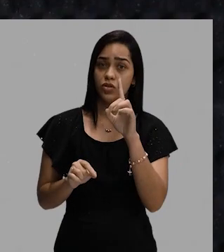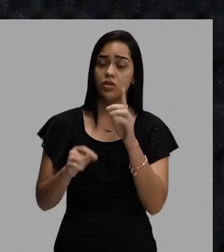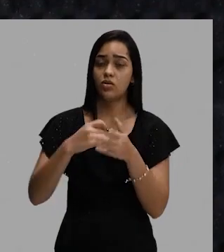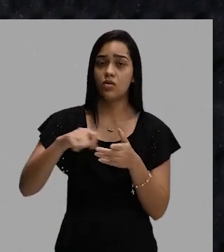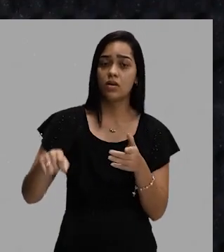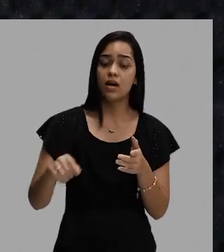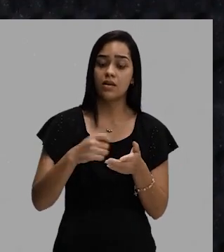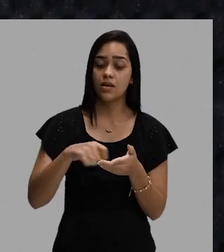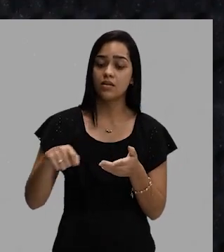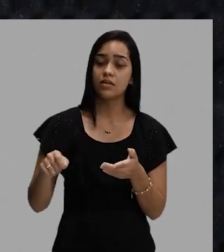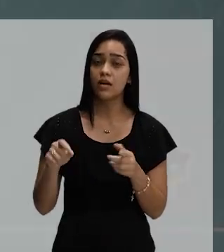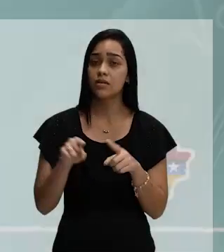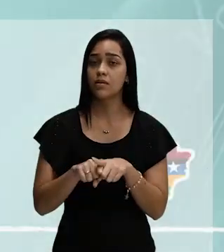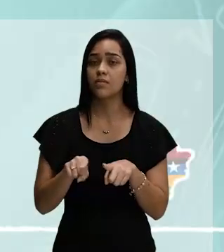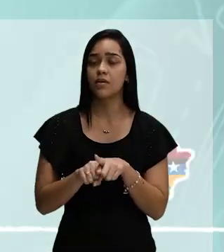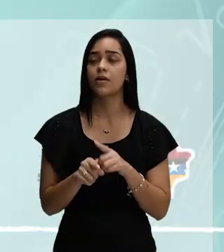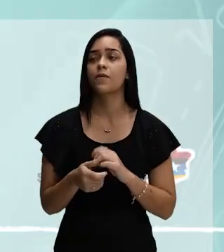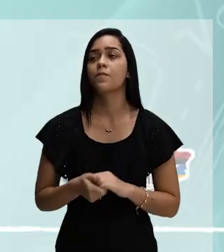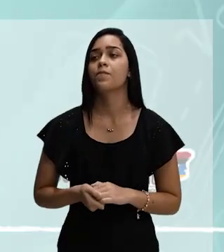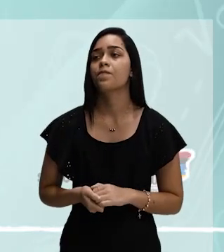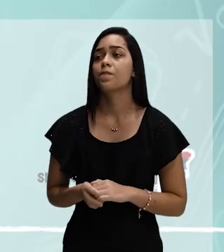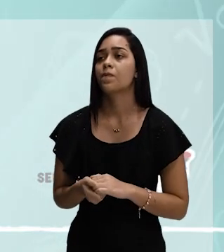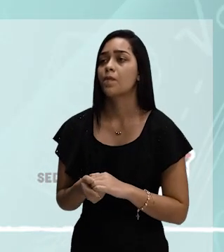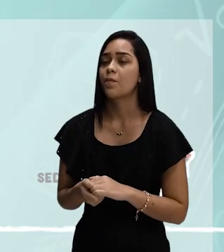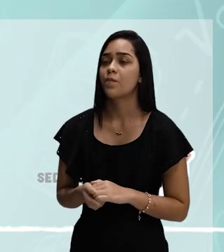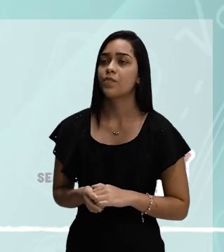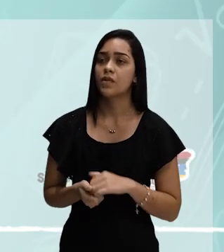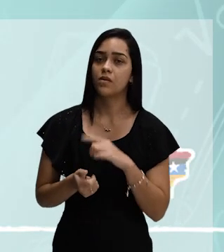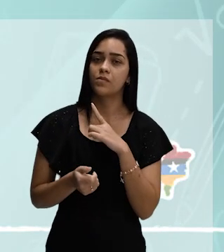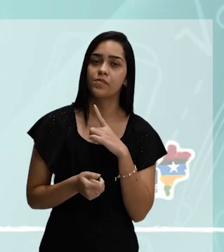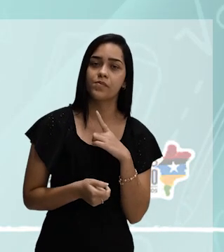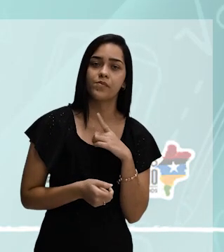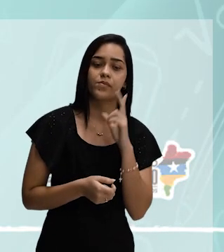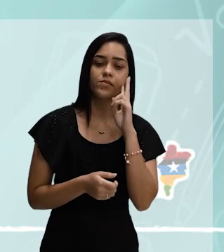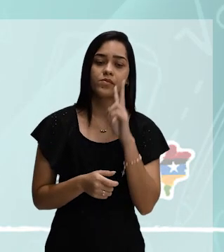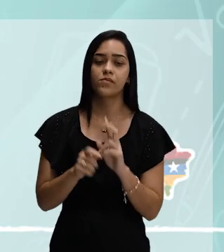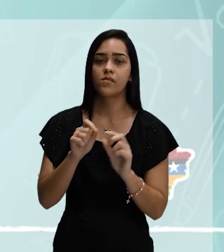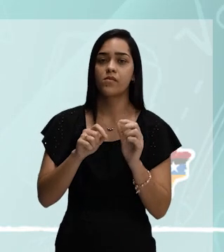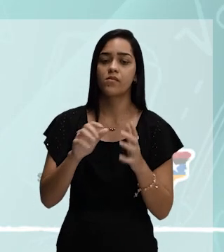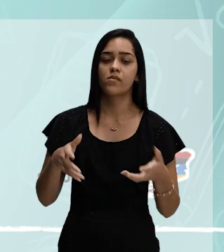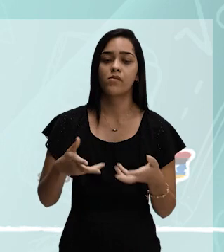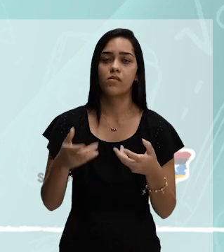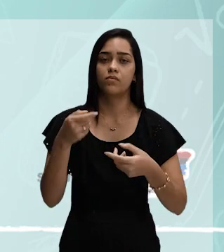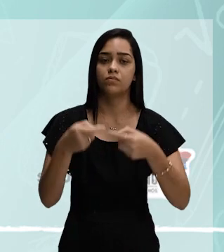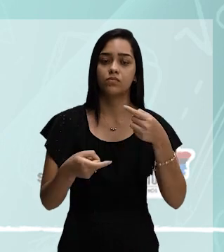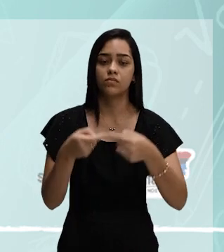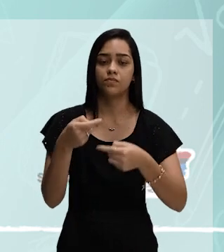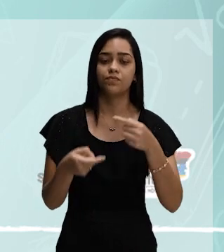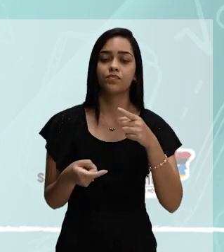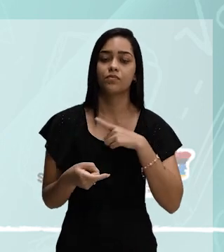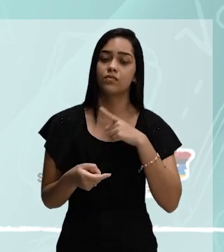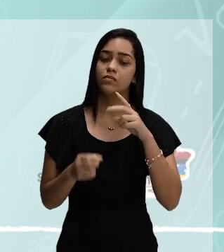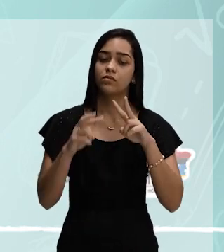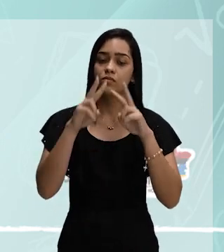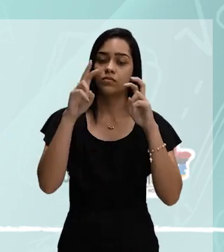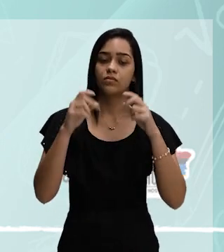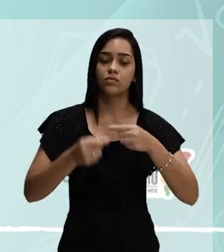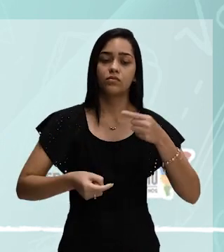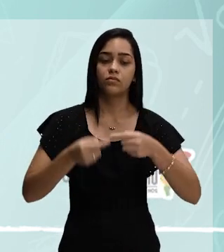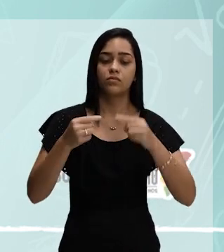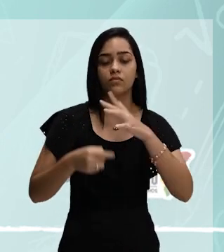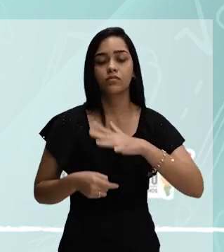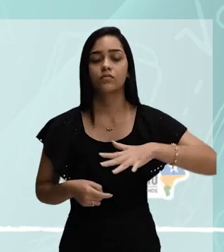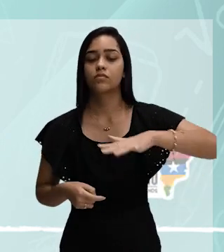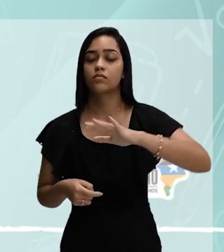a estrutura do manifesto. Existe aí, acompanha comigo, o manifesto político, que compreende uma temática